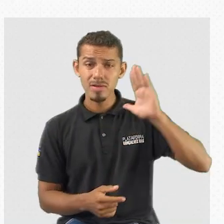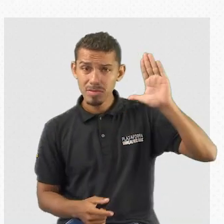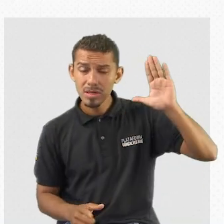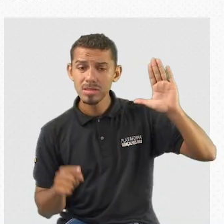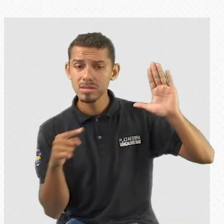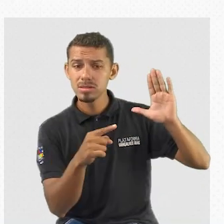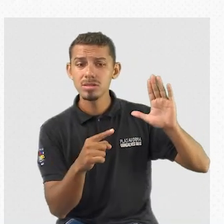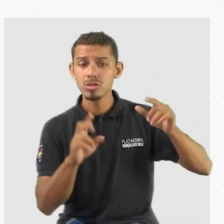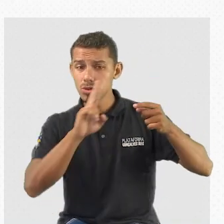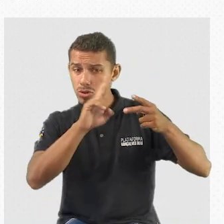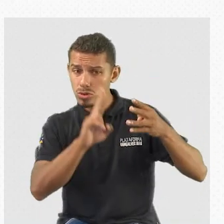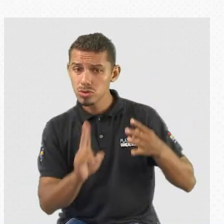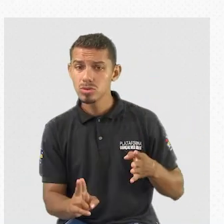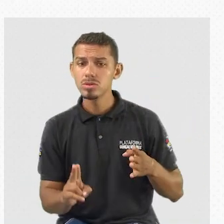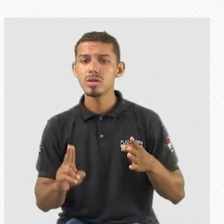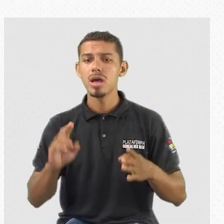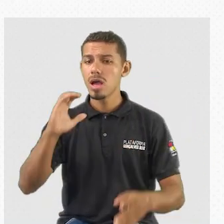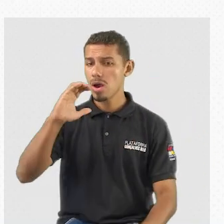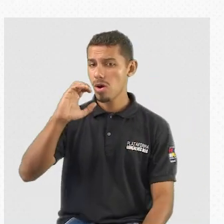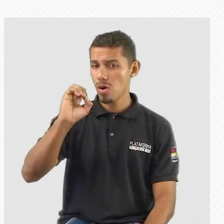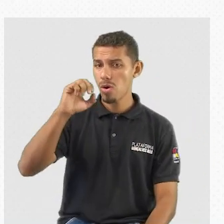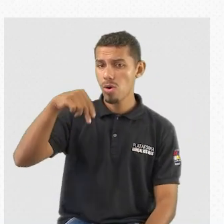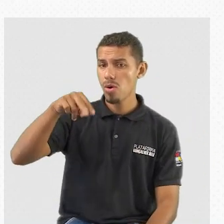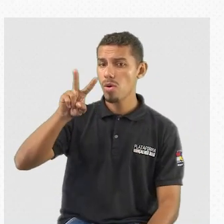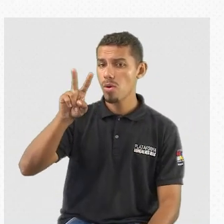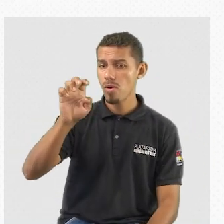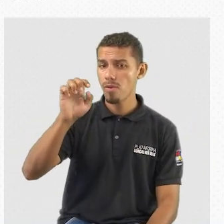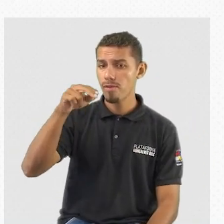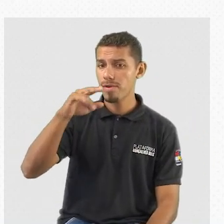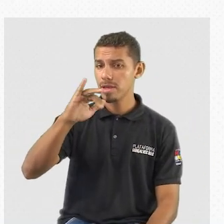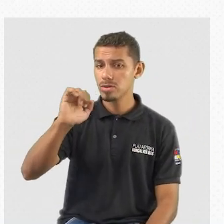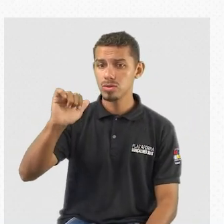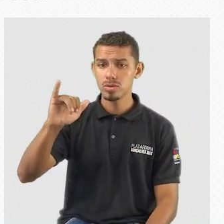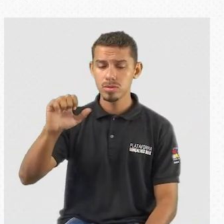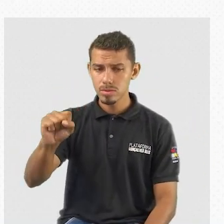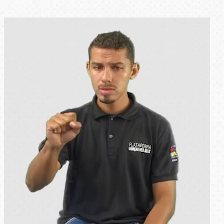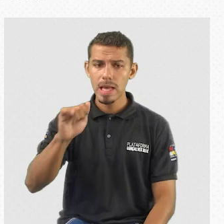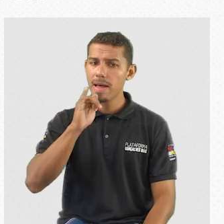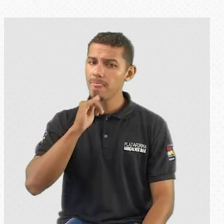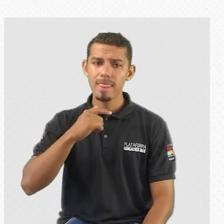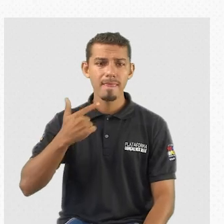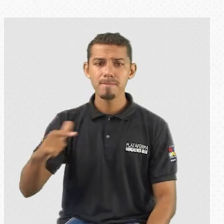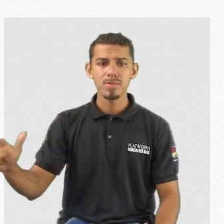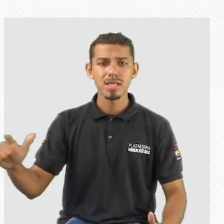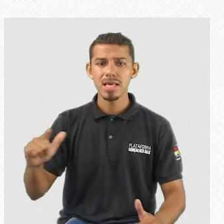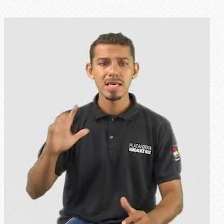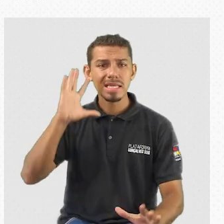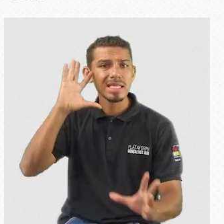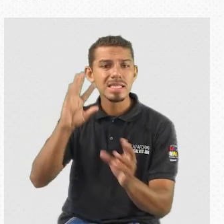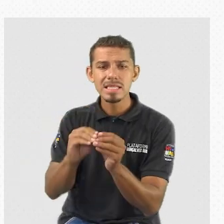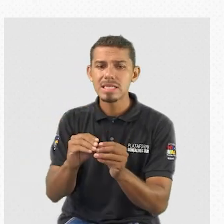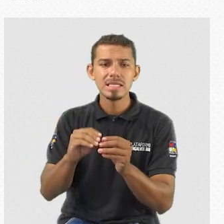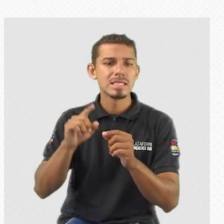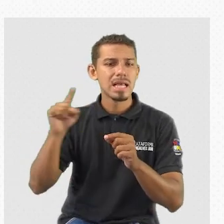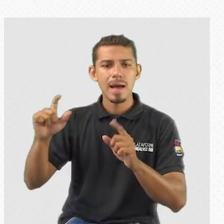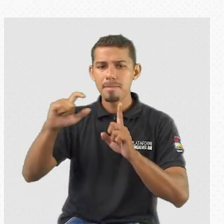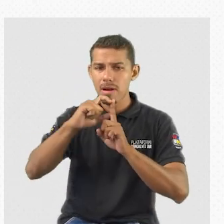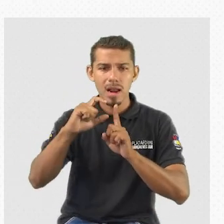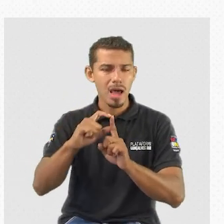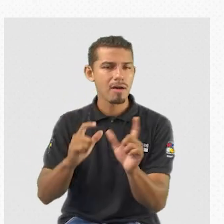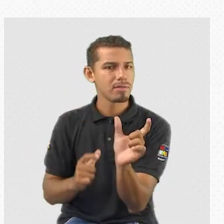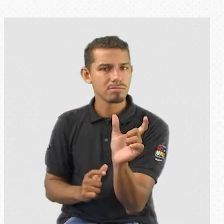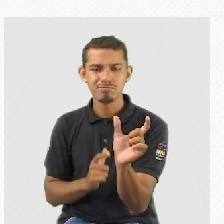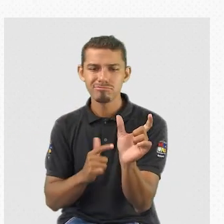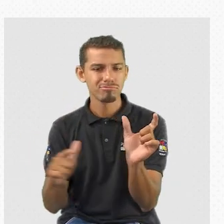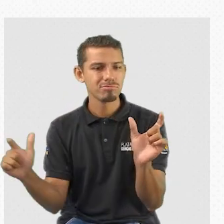dizer: os nomes são convencionais. Olha só, não tem essa ideia de natureza intrínseca na palavra,